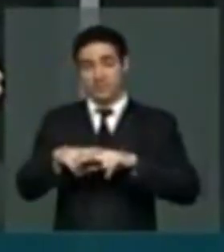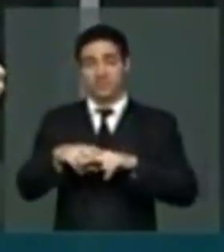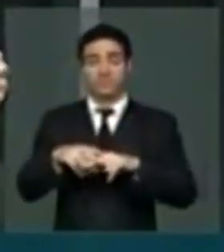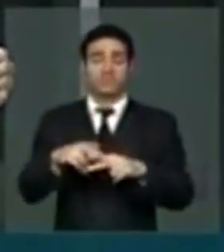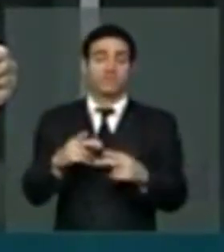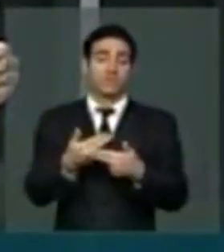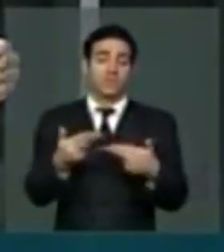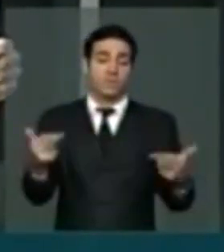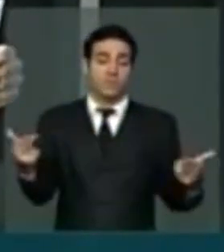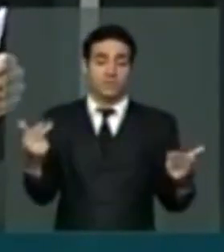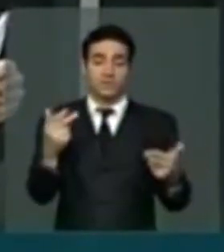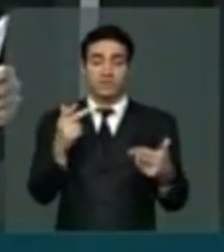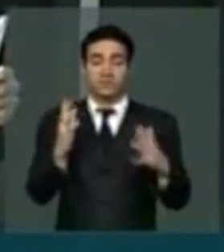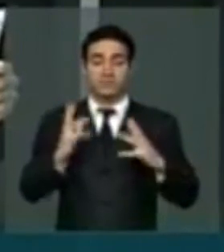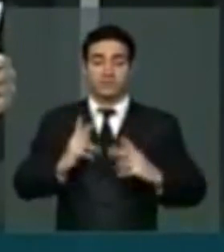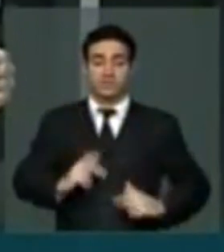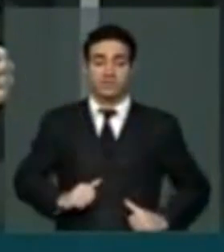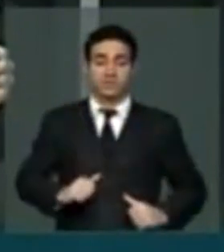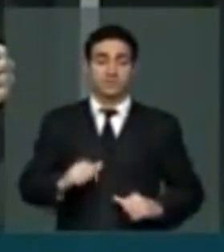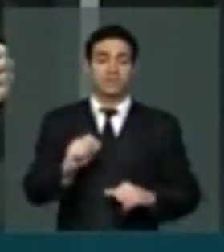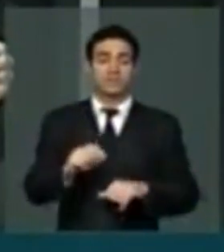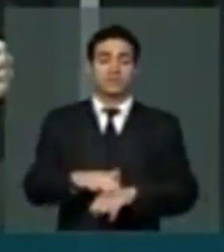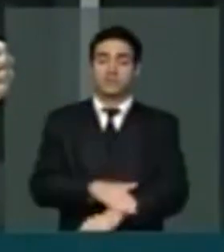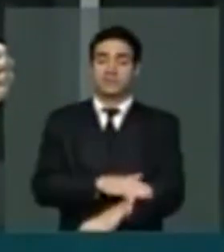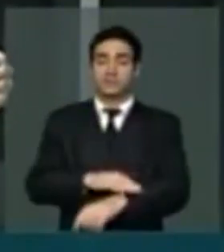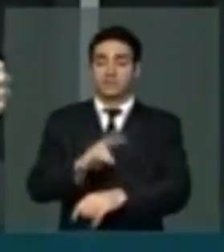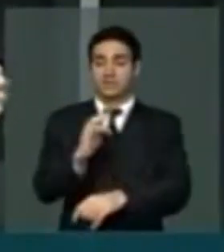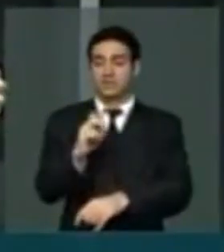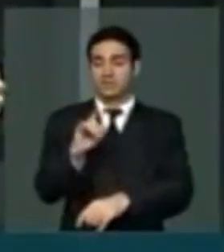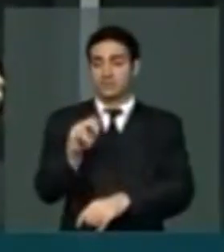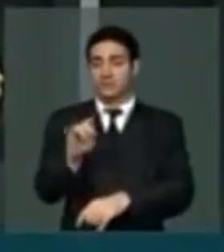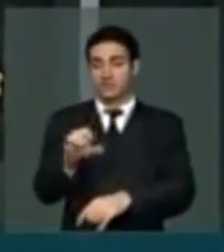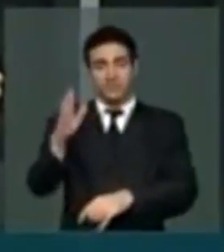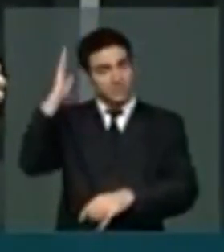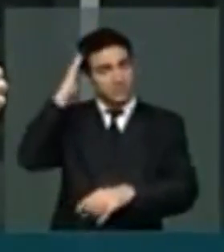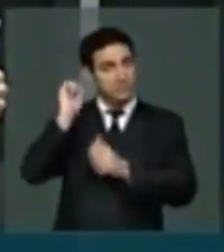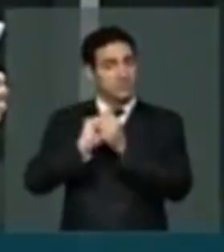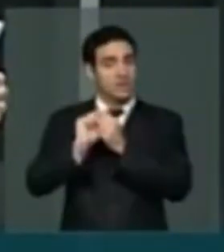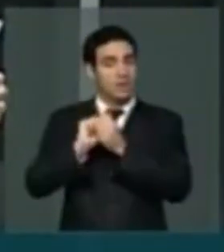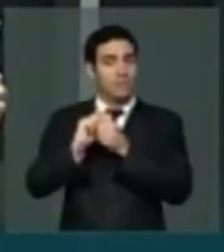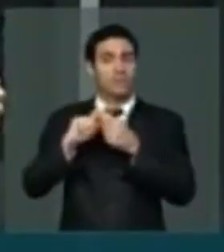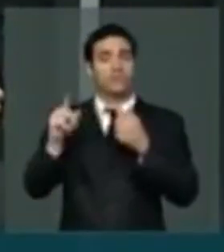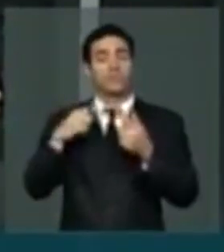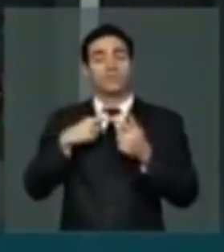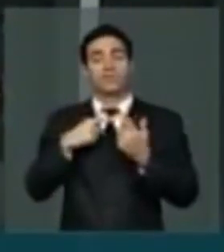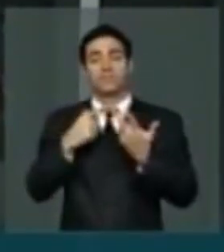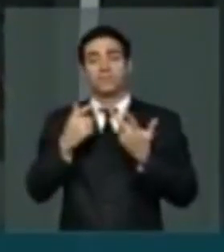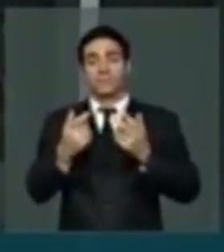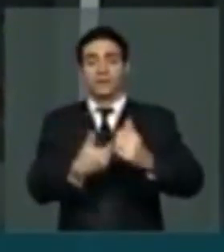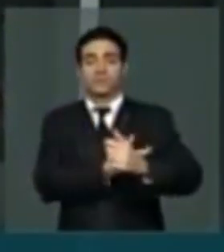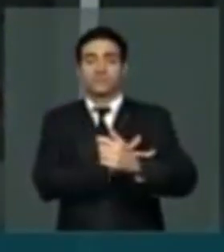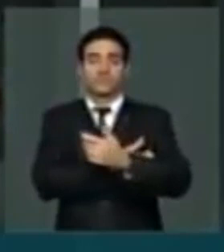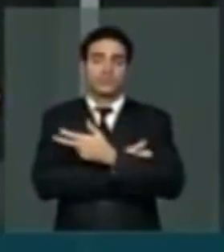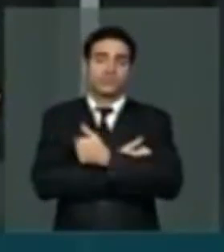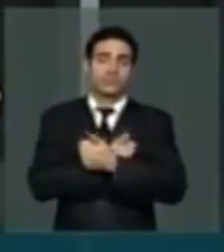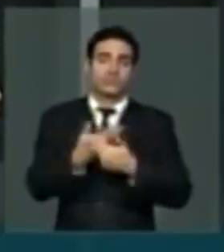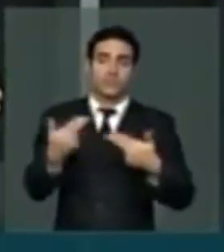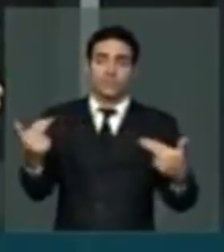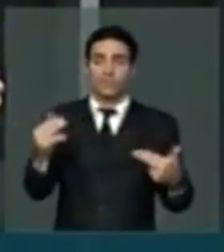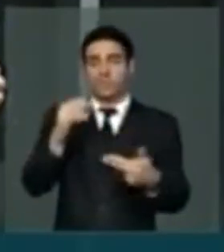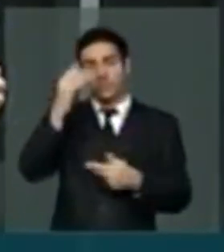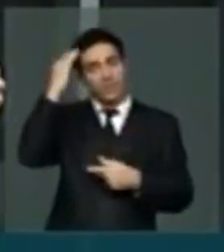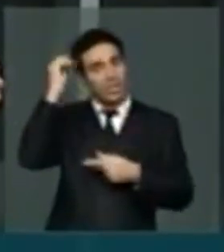higiene, como creme hidratante, shampoo e condicionador. Em caso de